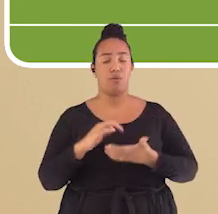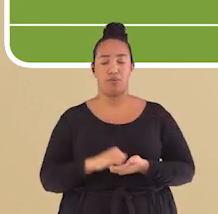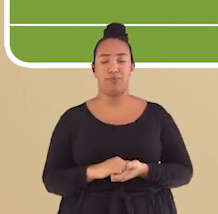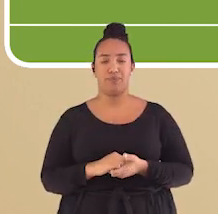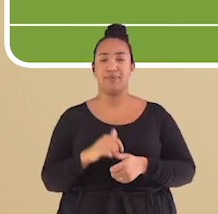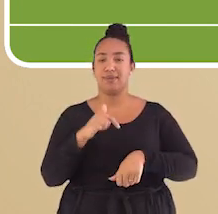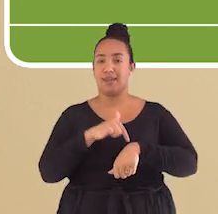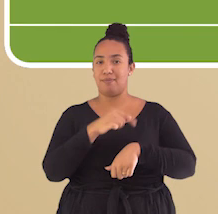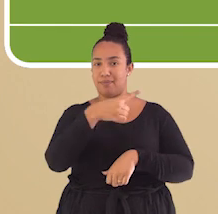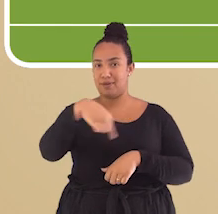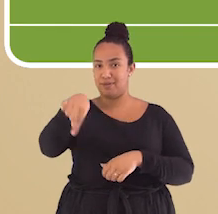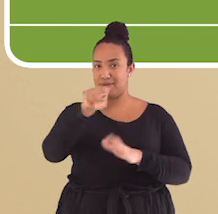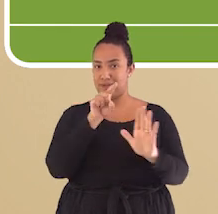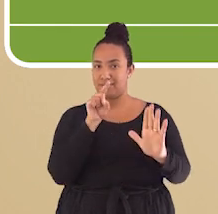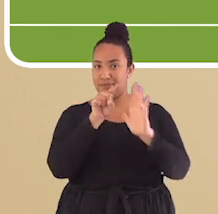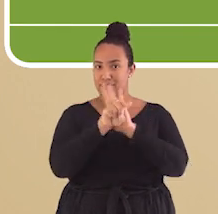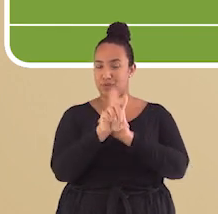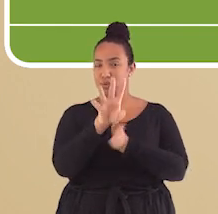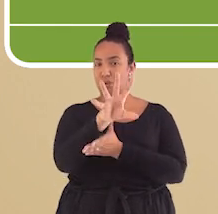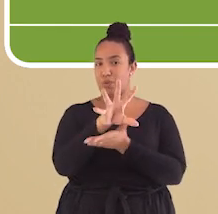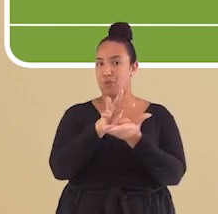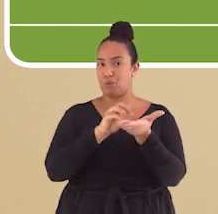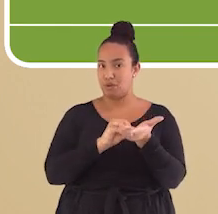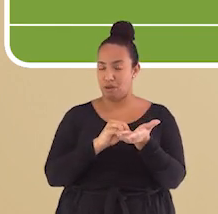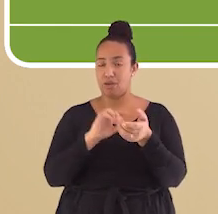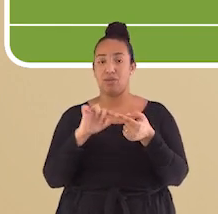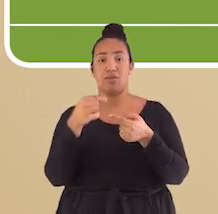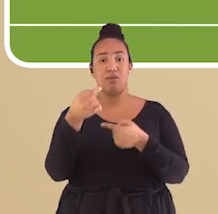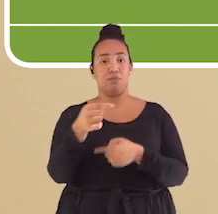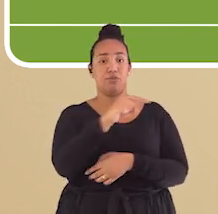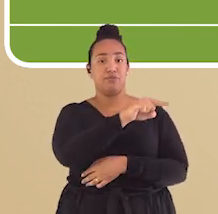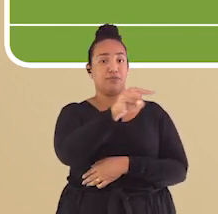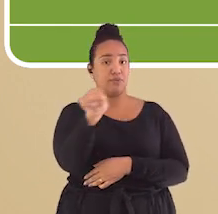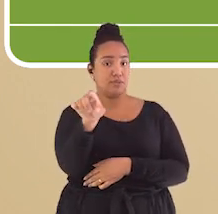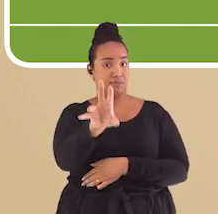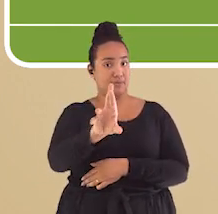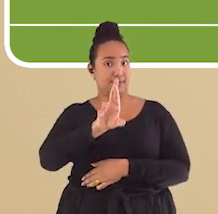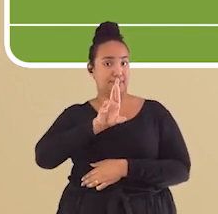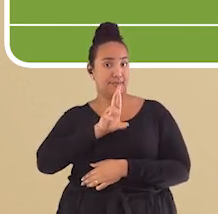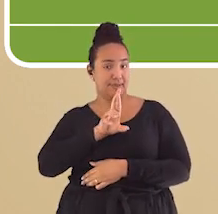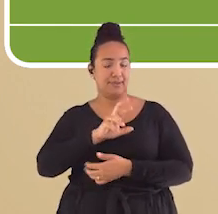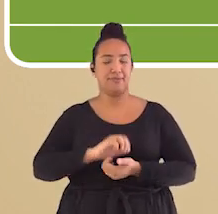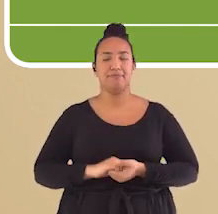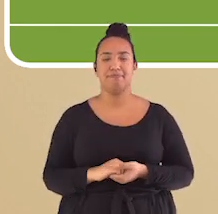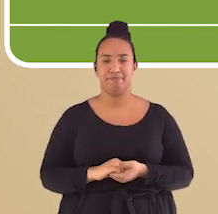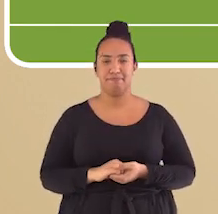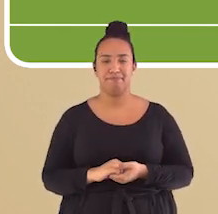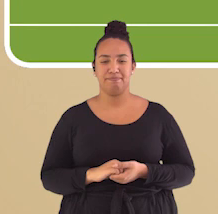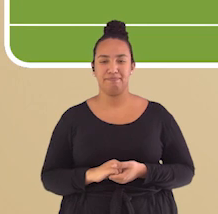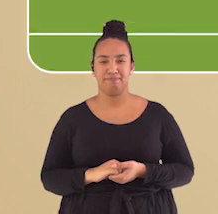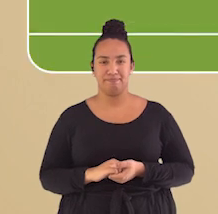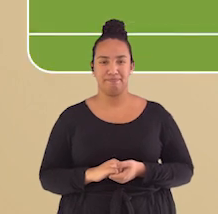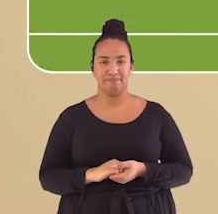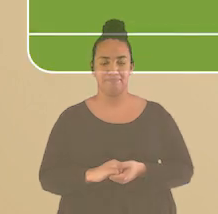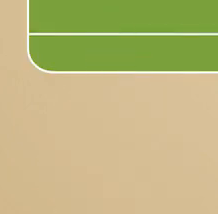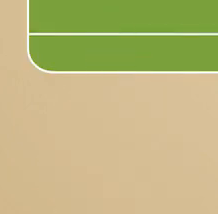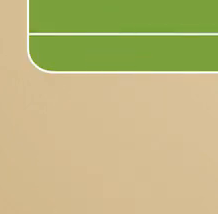Vou dar um tempo para que copiem seu caderno para que me responda ao longo da aula.